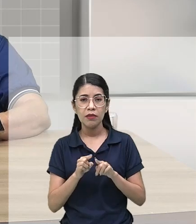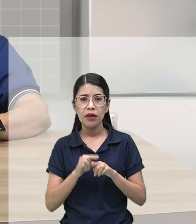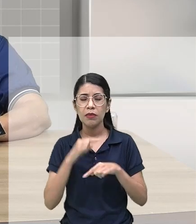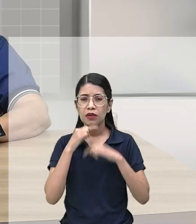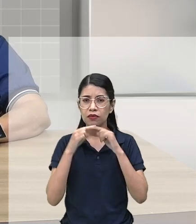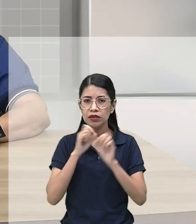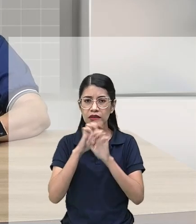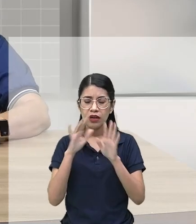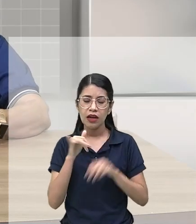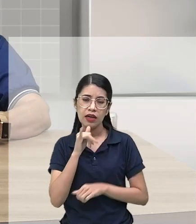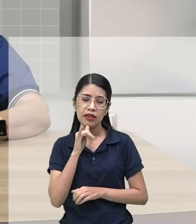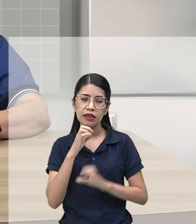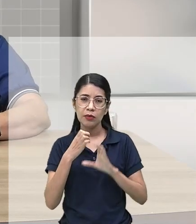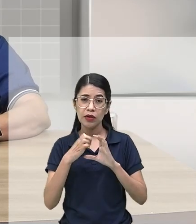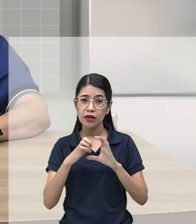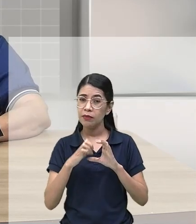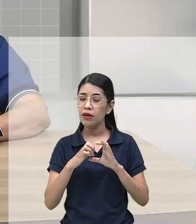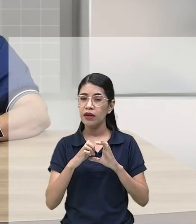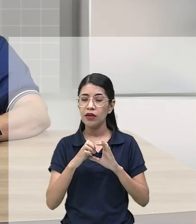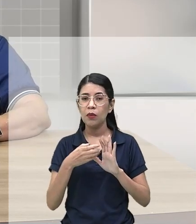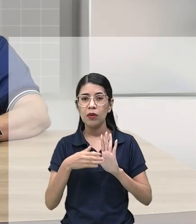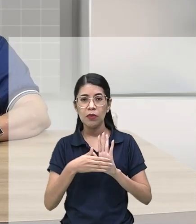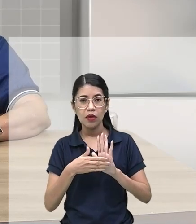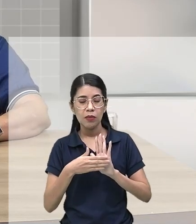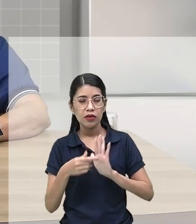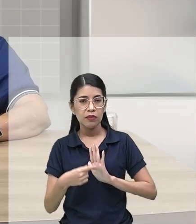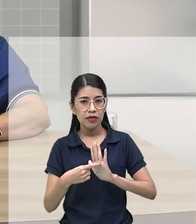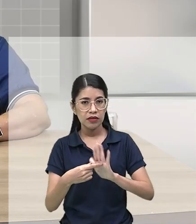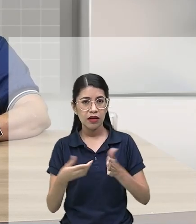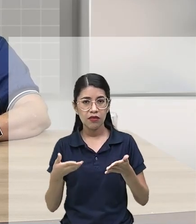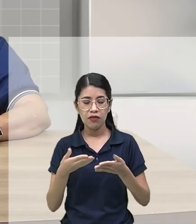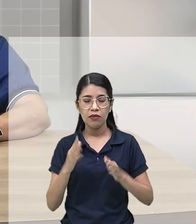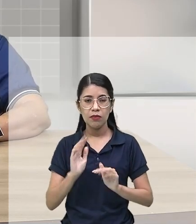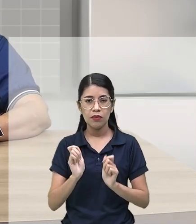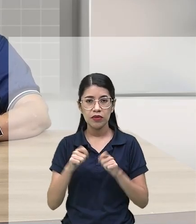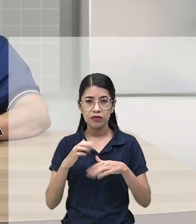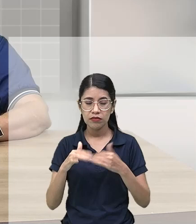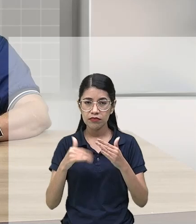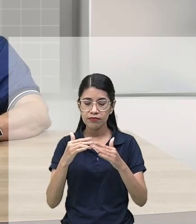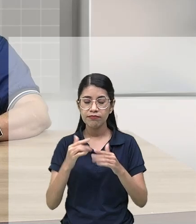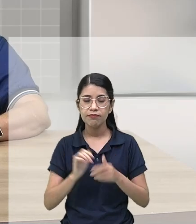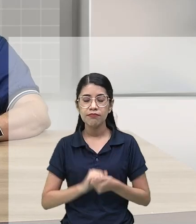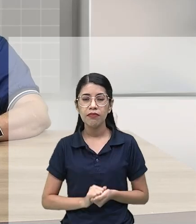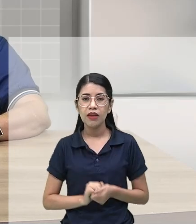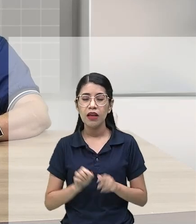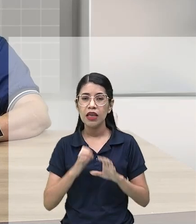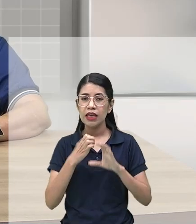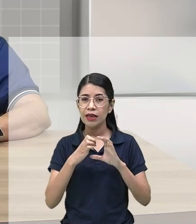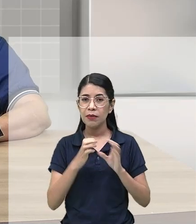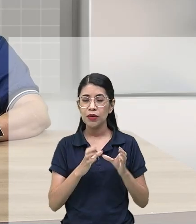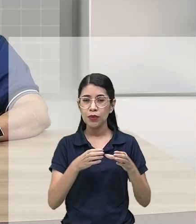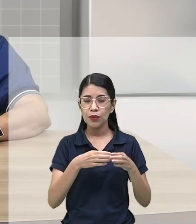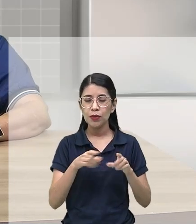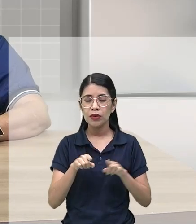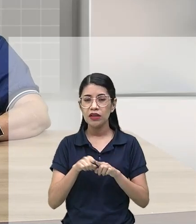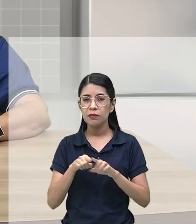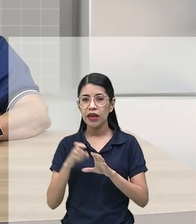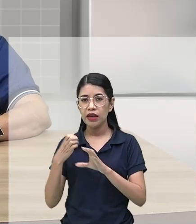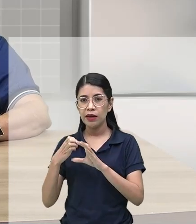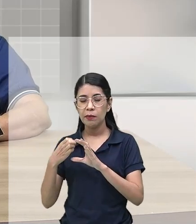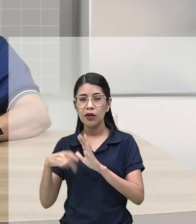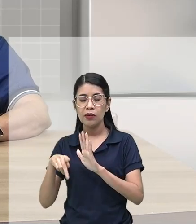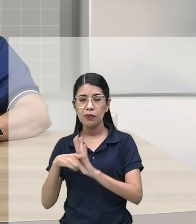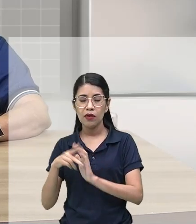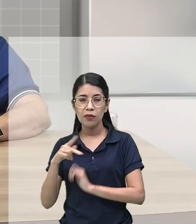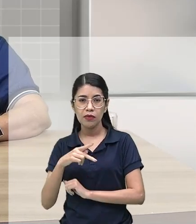a e-mail, que é uma das propostas que nós estamos trazendo para desenvolver hoje, e-mail de turma, e-mail do professor, e